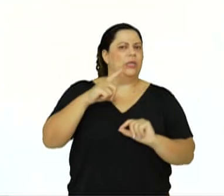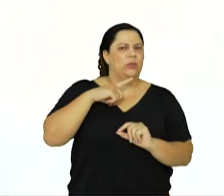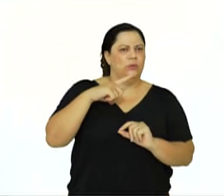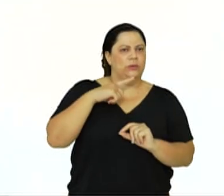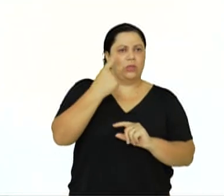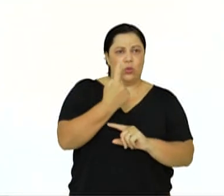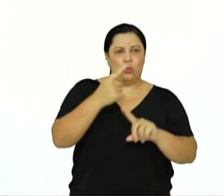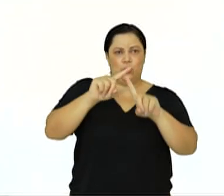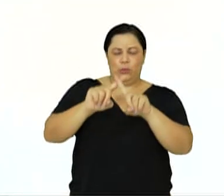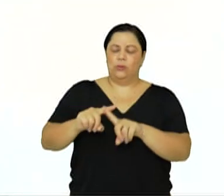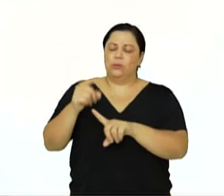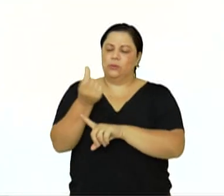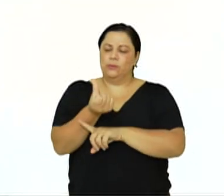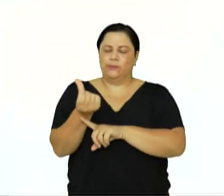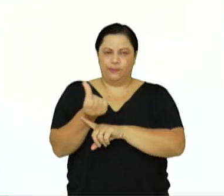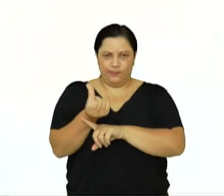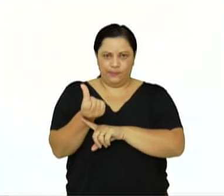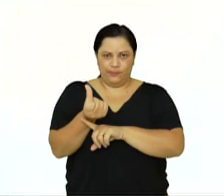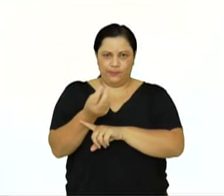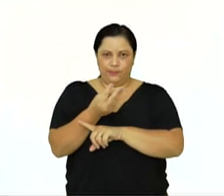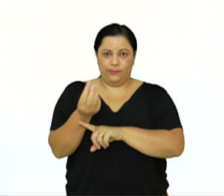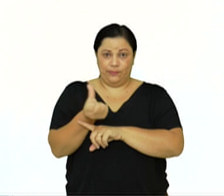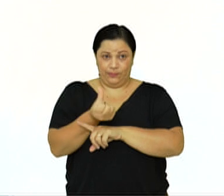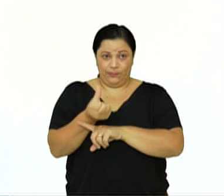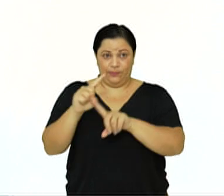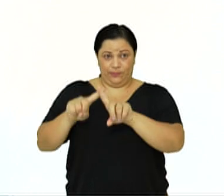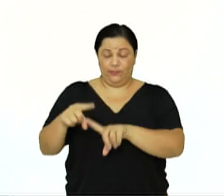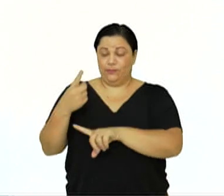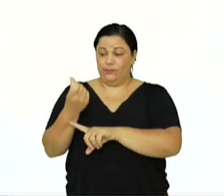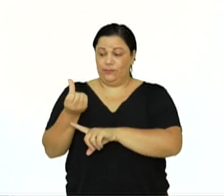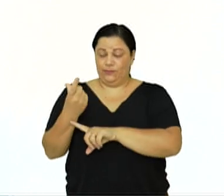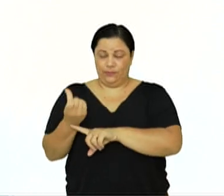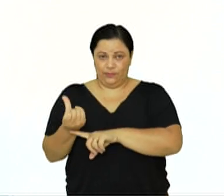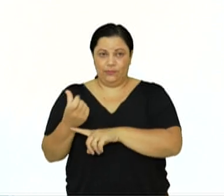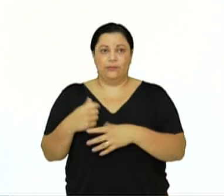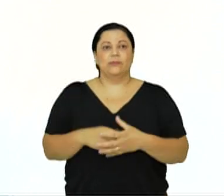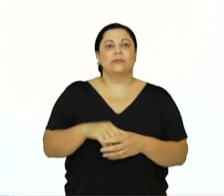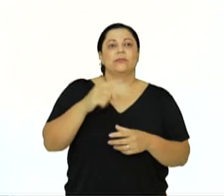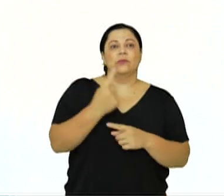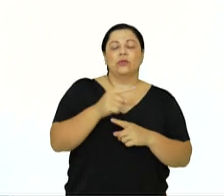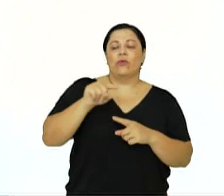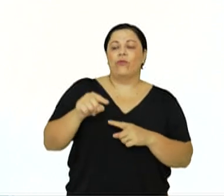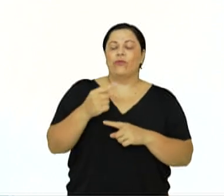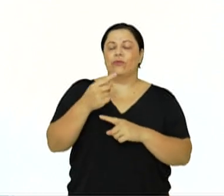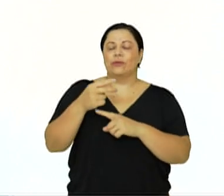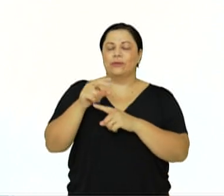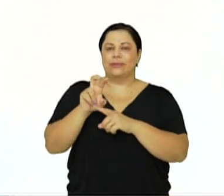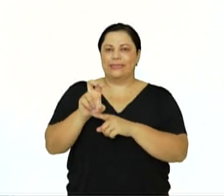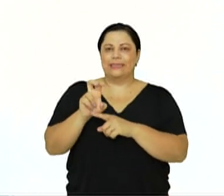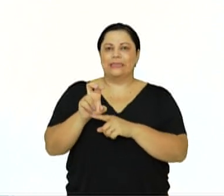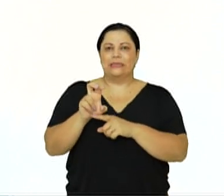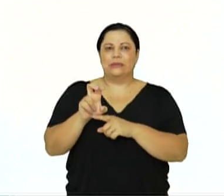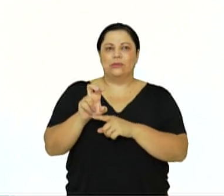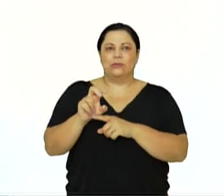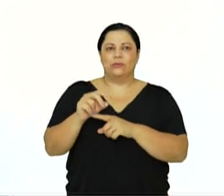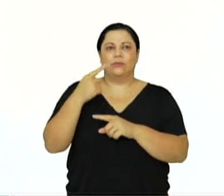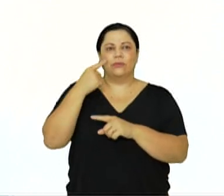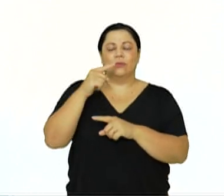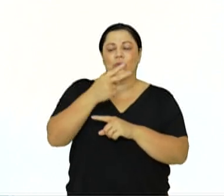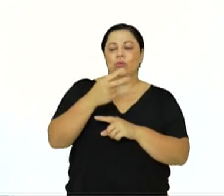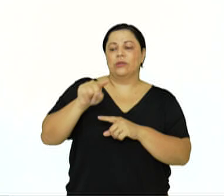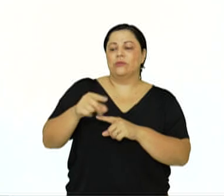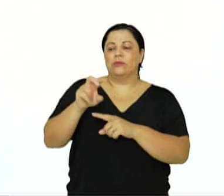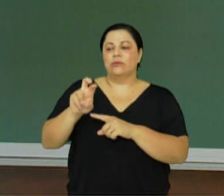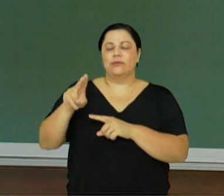vezes 6 ao quadrado, 36, vezes 16. 1,5 ao quadrado, 2,25